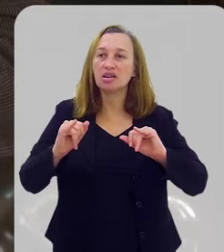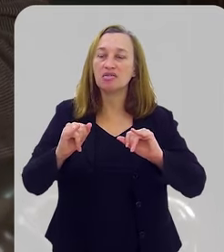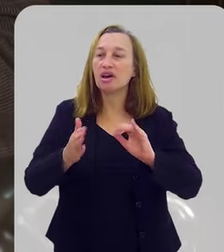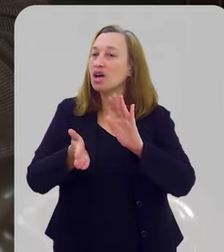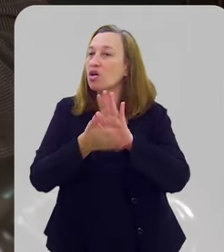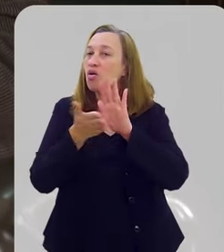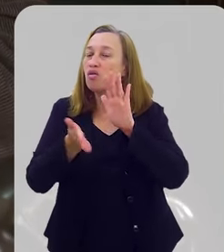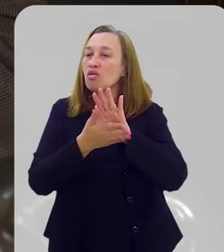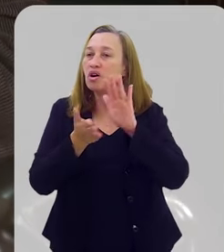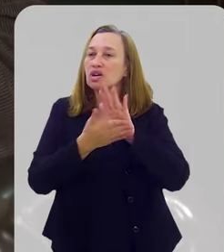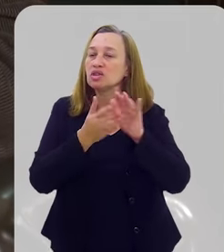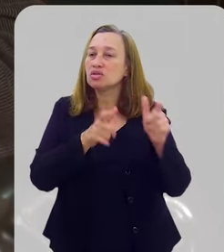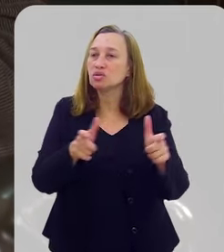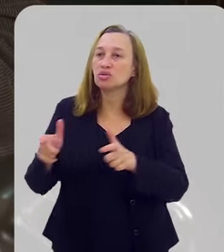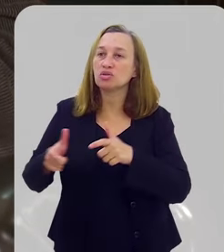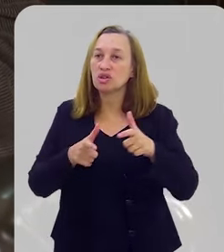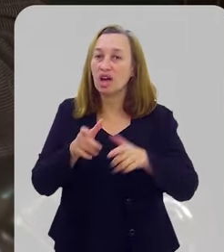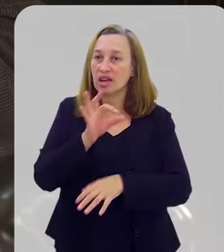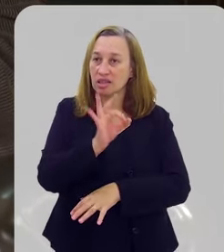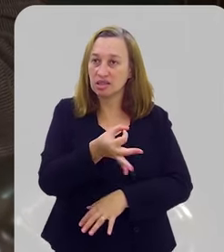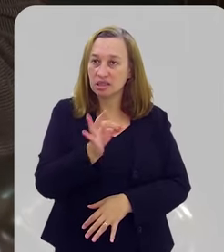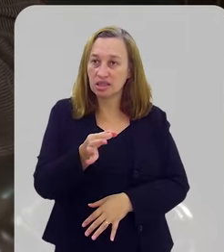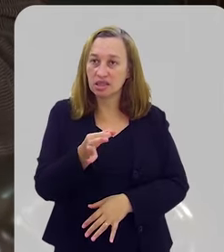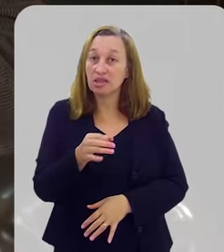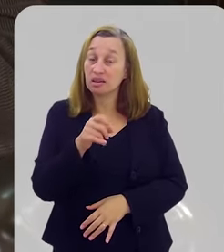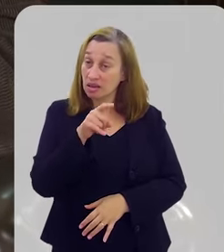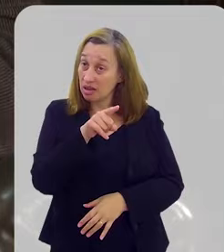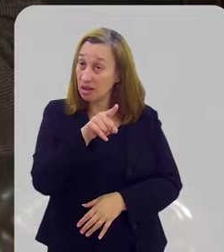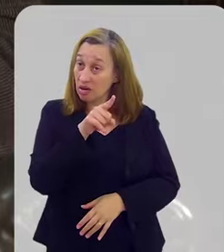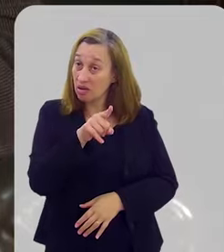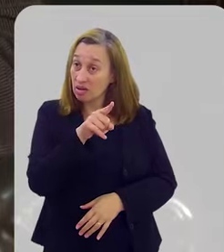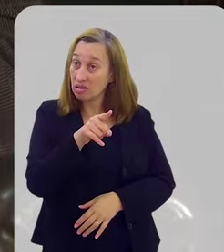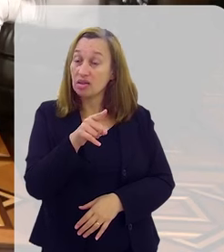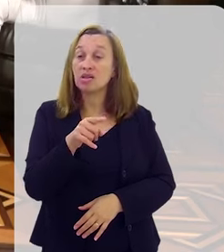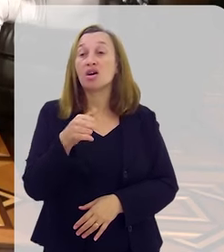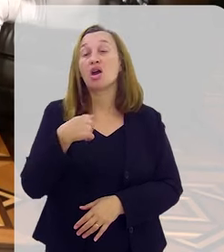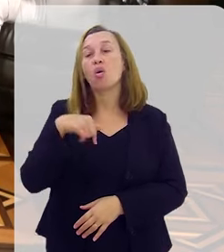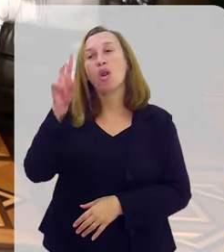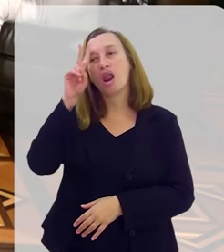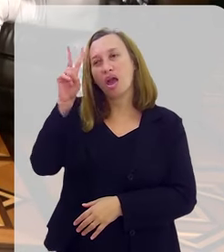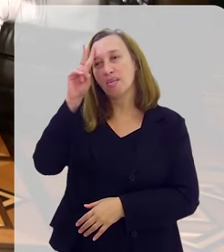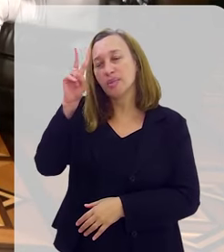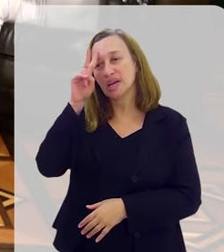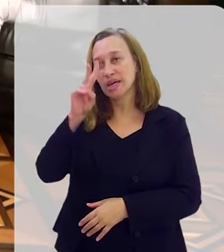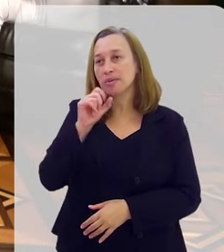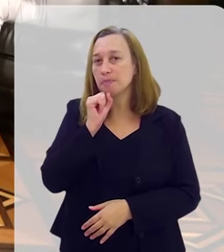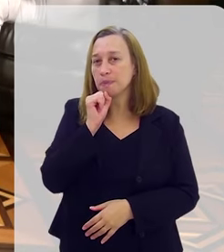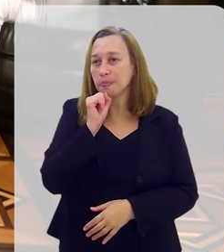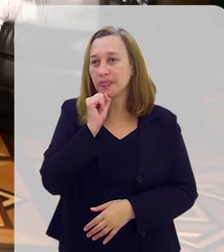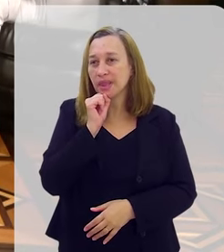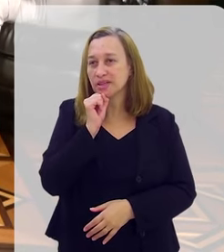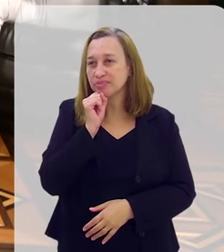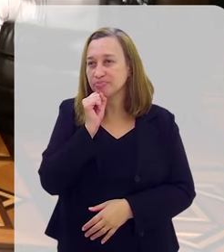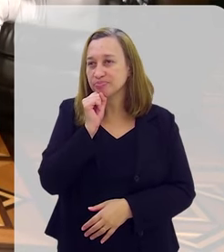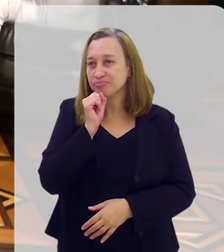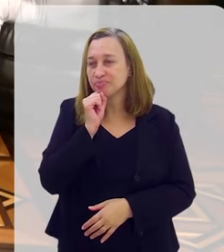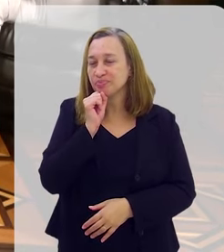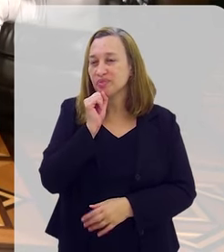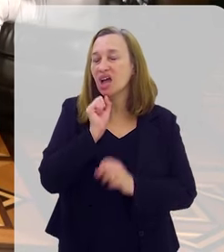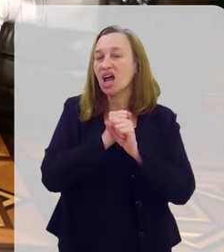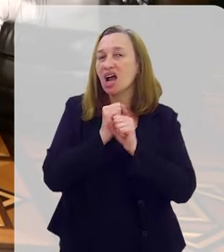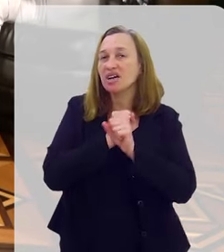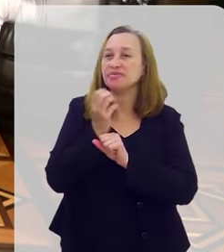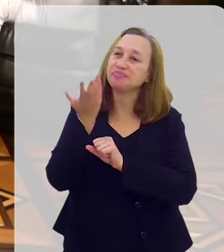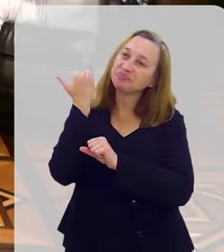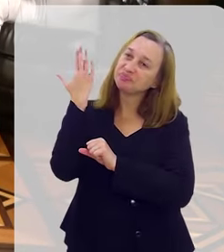sua musicalidade nos lugares corretos. Você me fez agora lembrar de um comentário